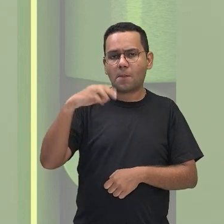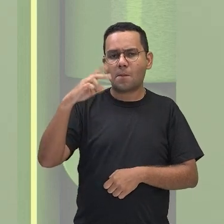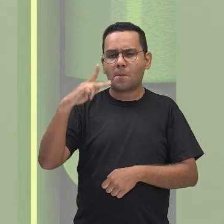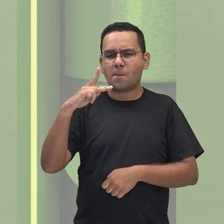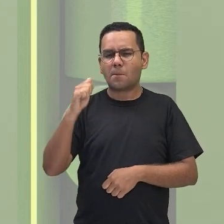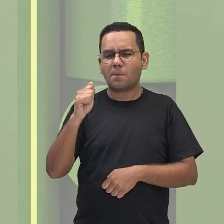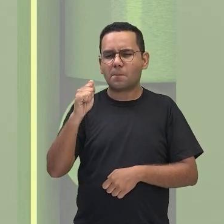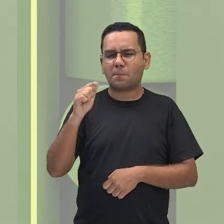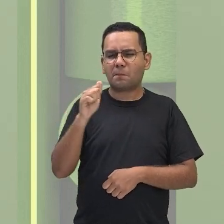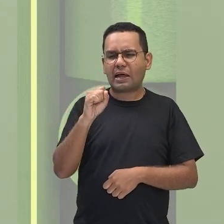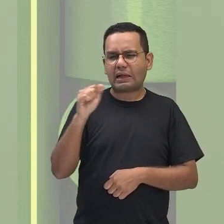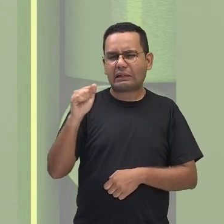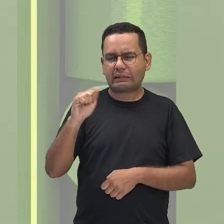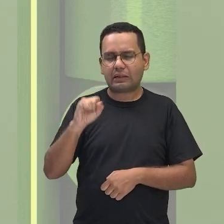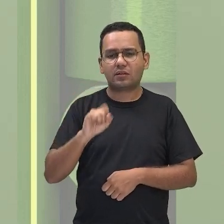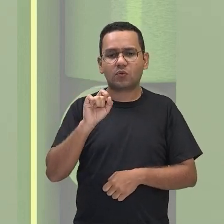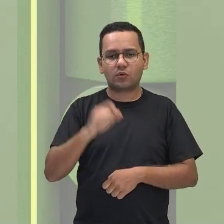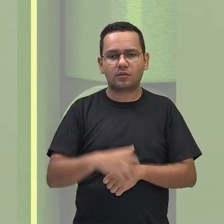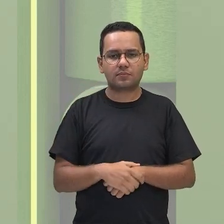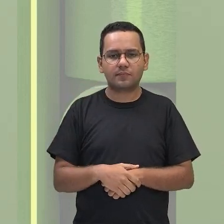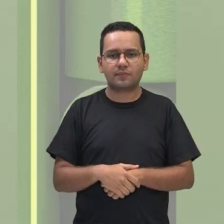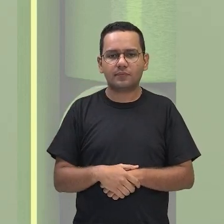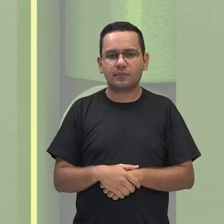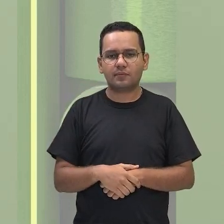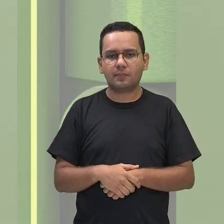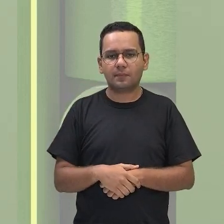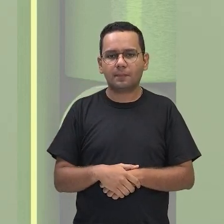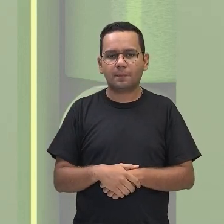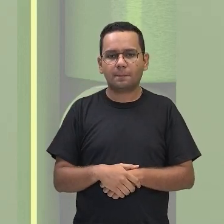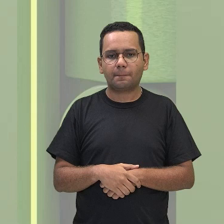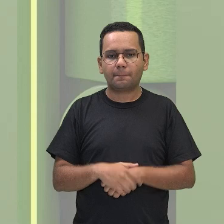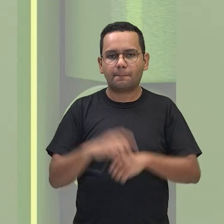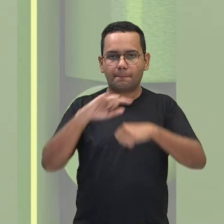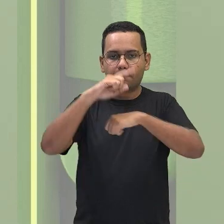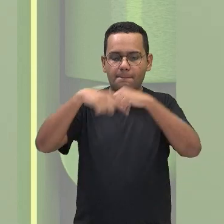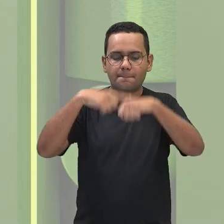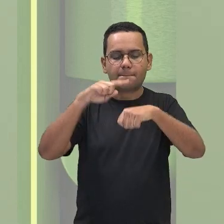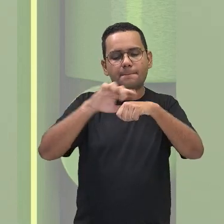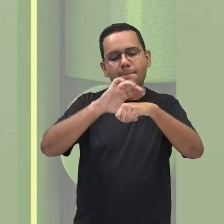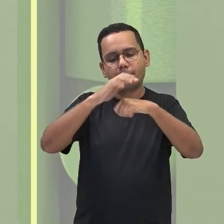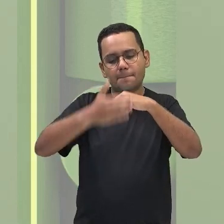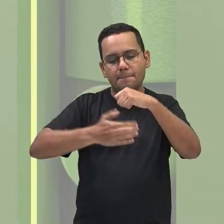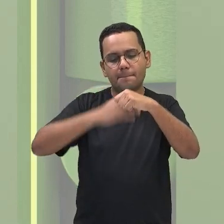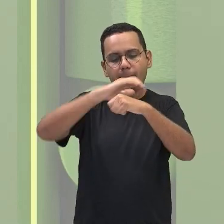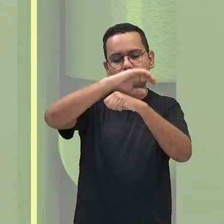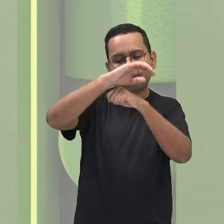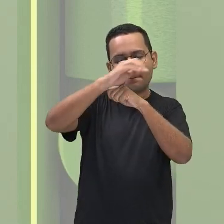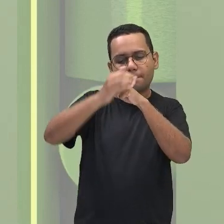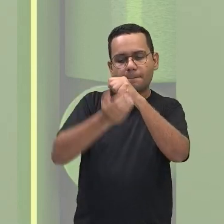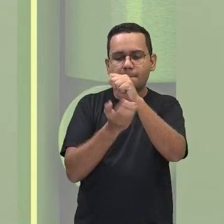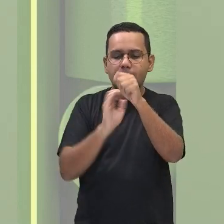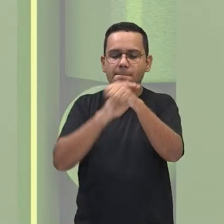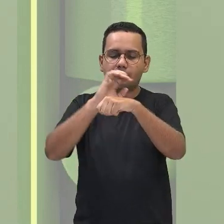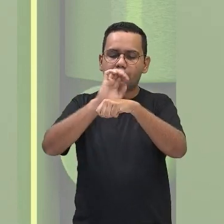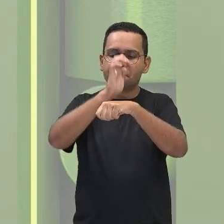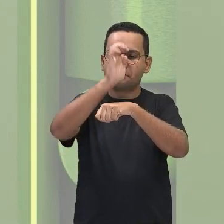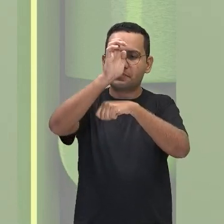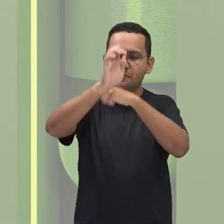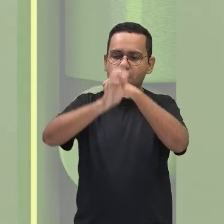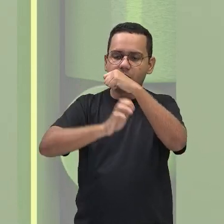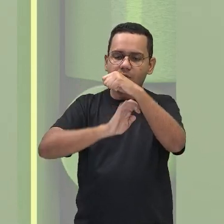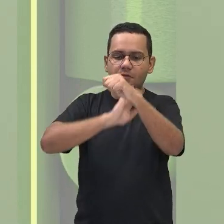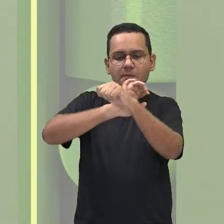os elétrons, né, ficariam ali na camada, de forma que dava